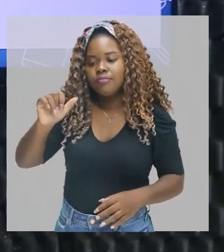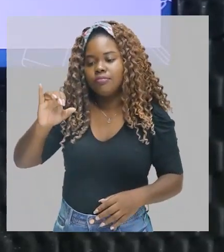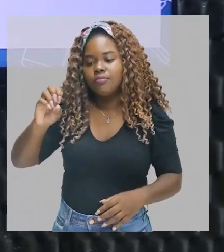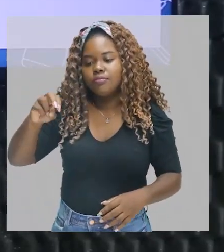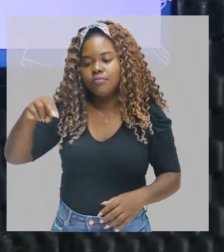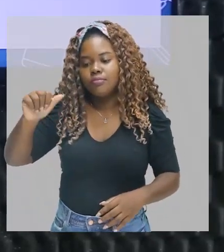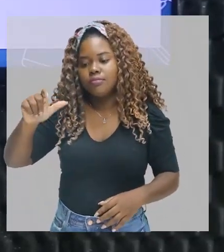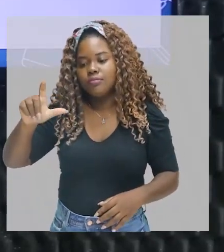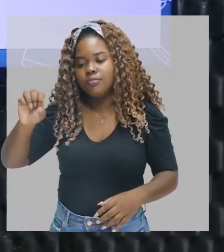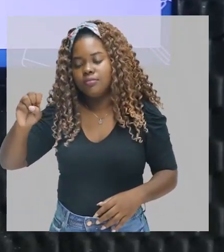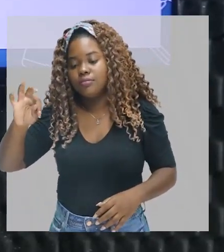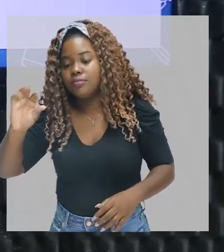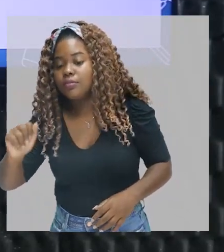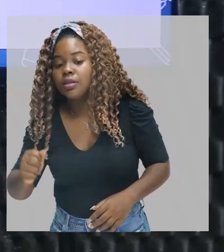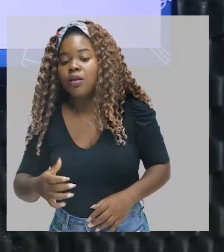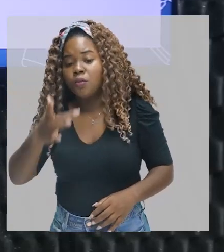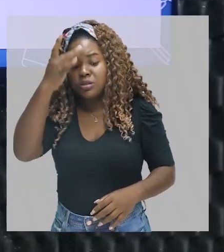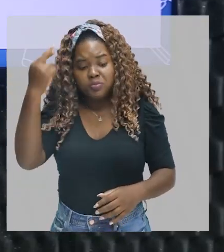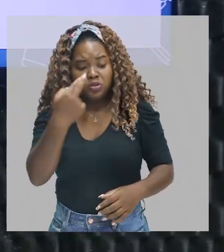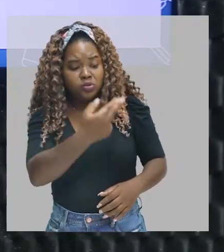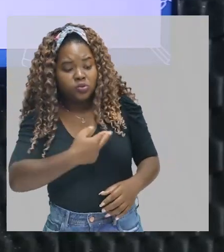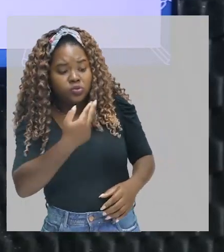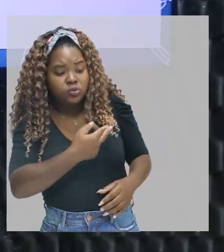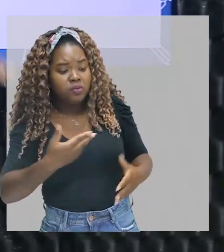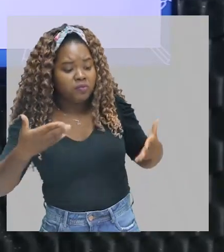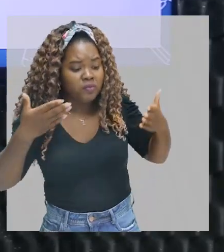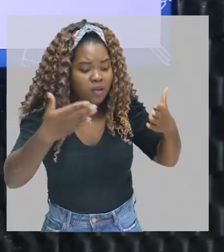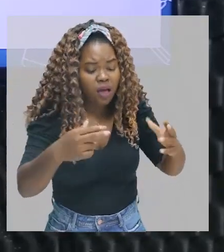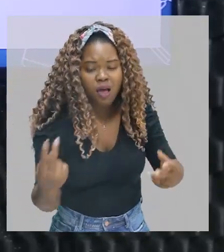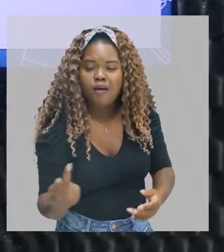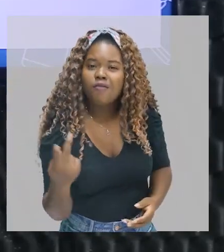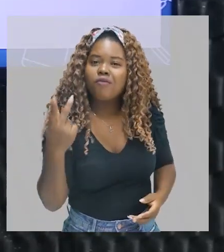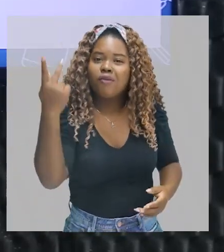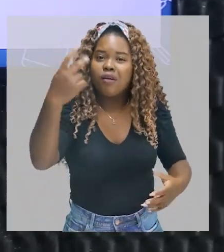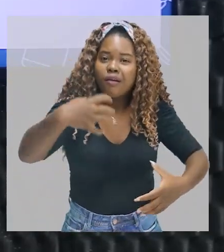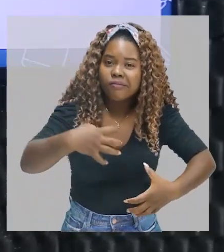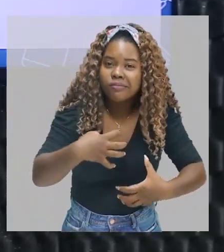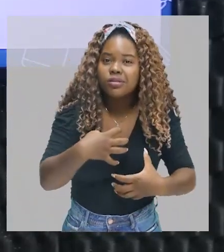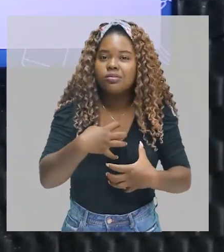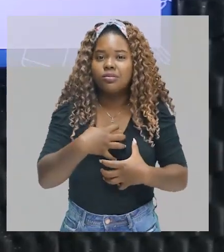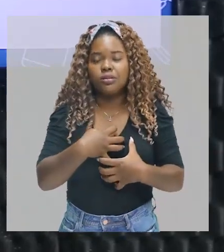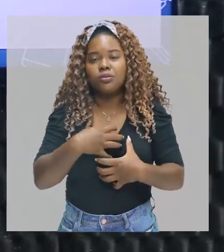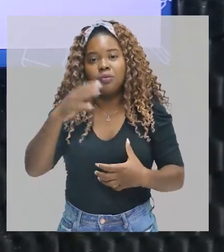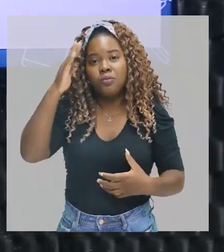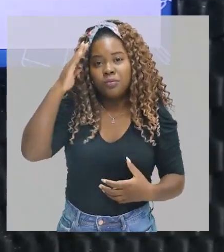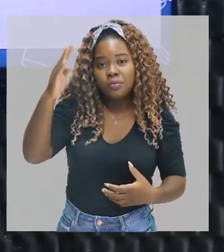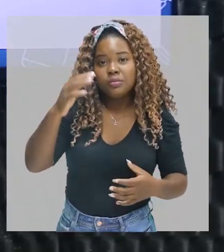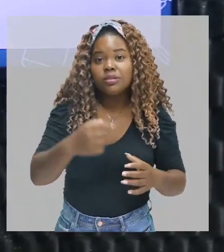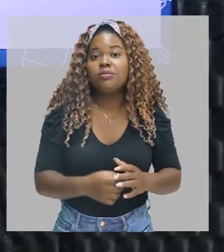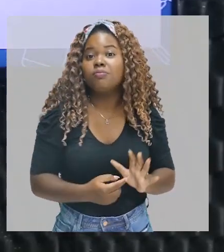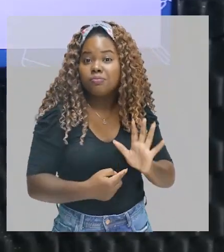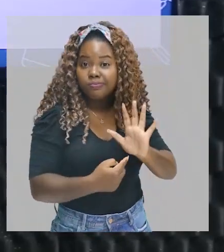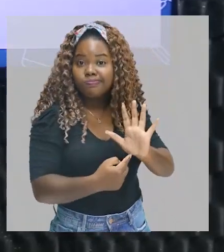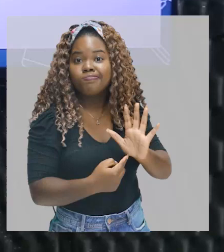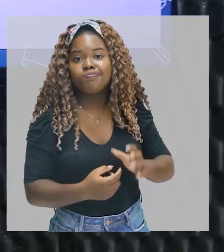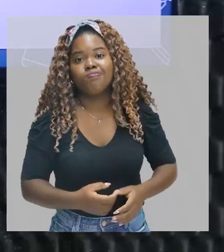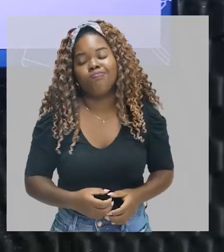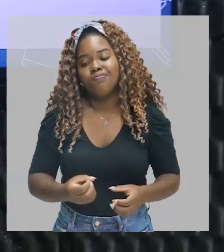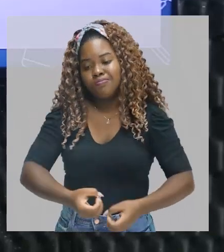Os românticos vão enfatizar a valorização do sentimento como principal expressão humana.